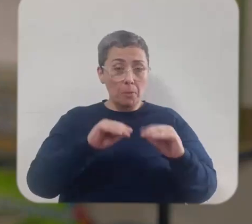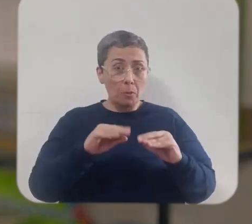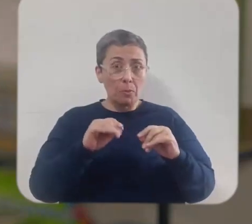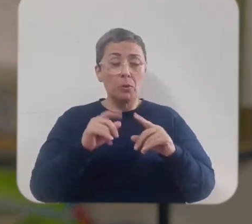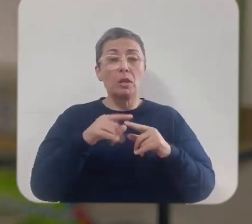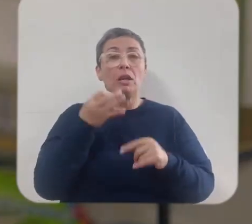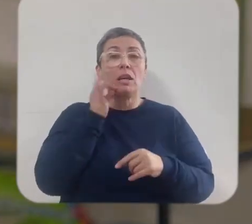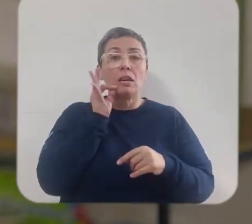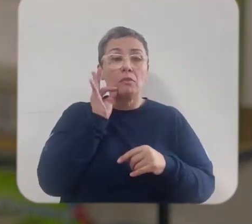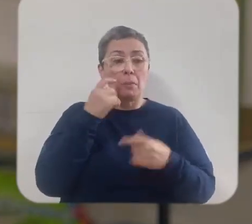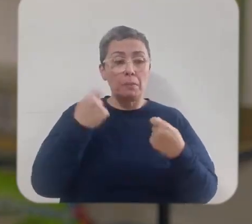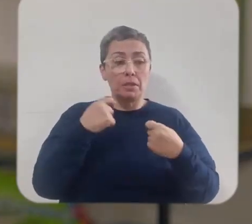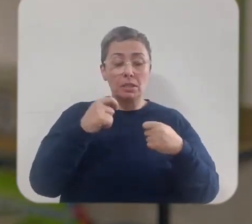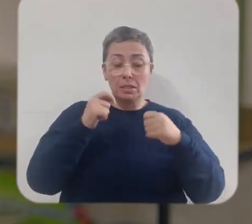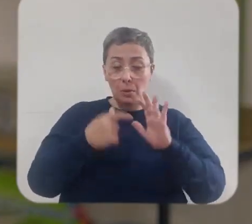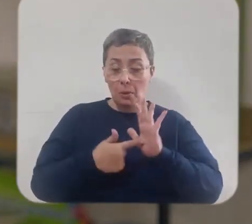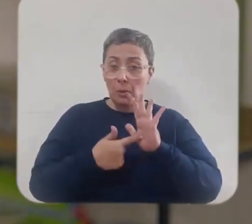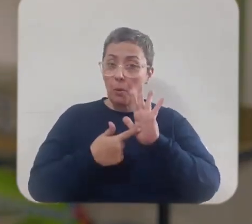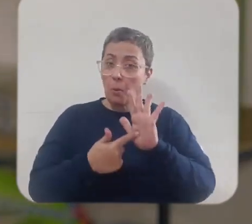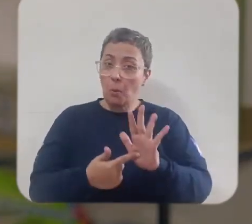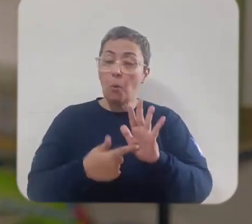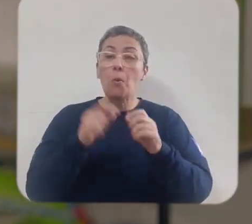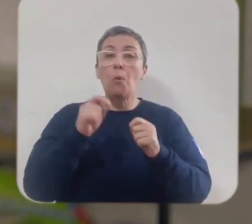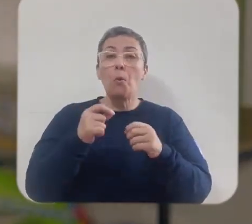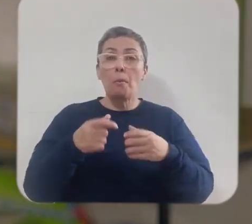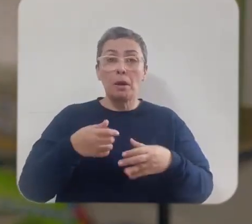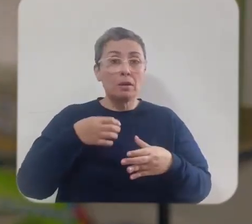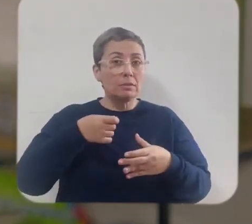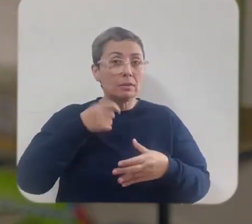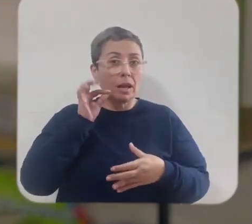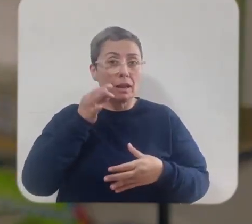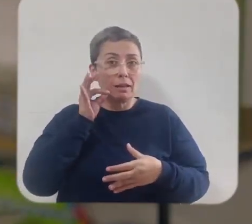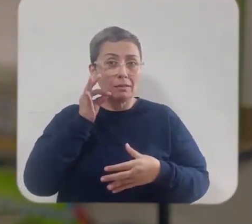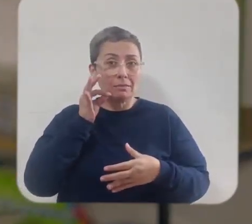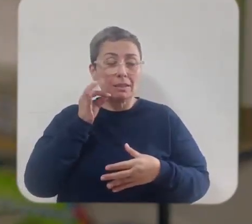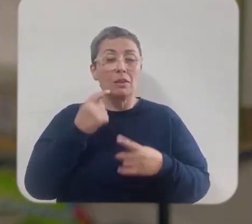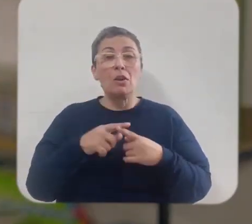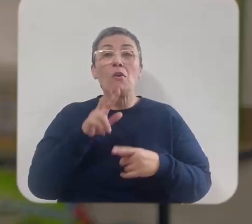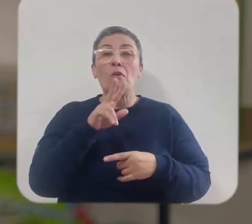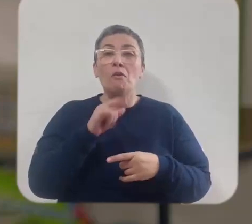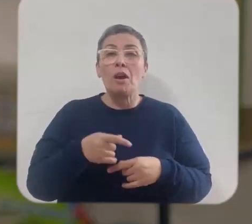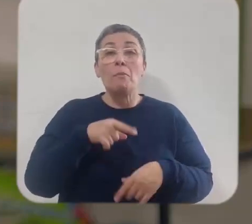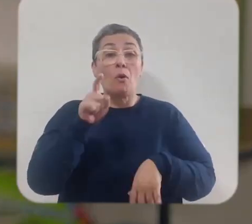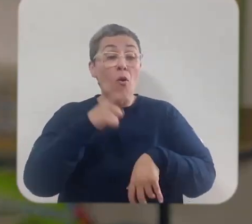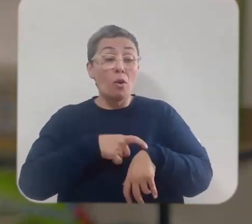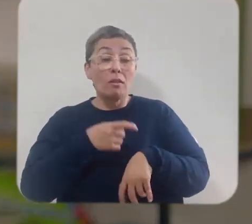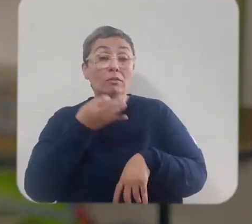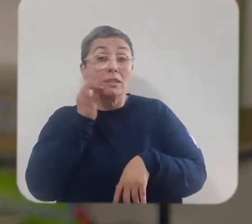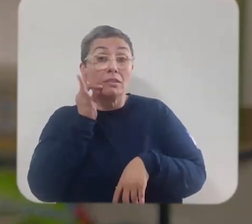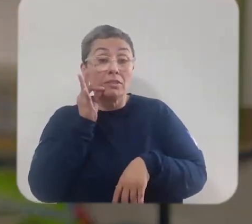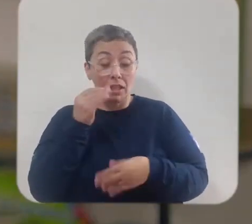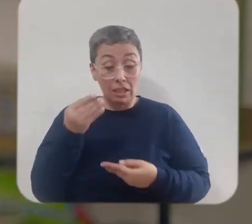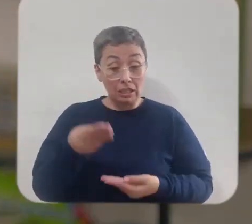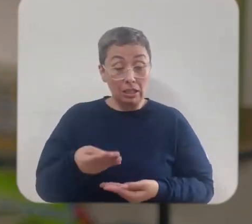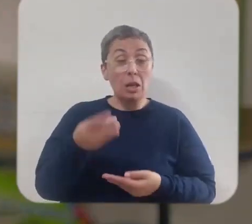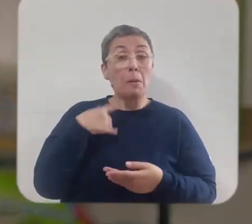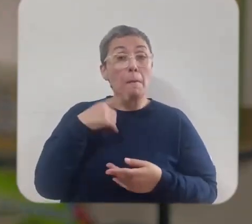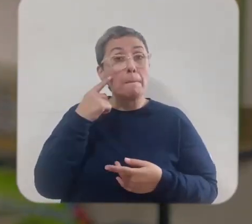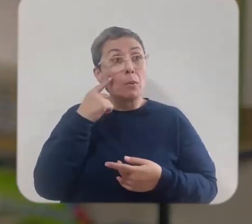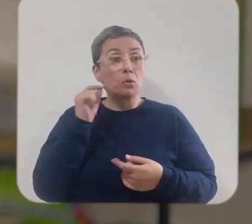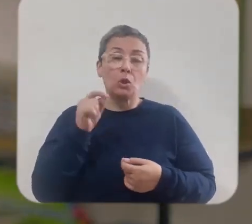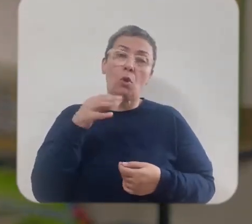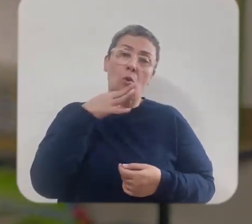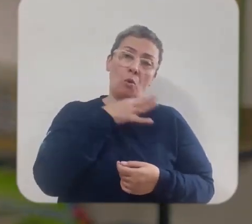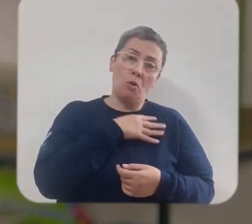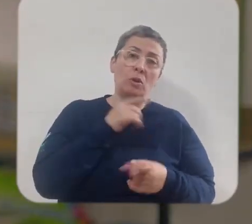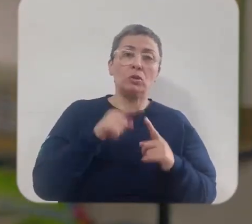eu falo café, eu preciso mostrar para ele uma caneca. Nós vamos agora para o café. Isso